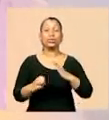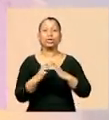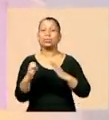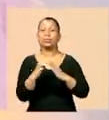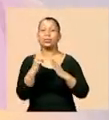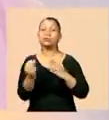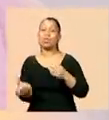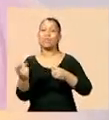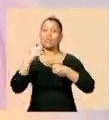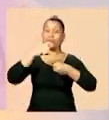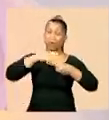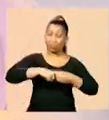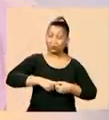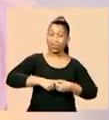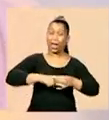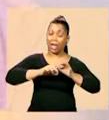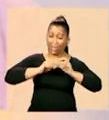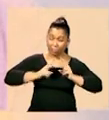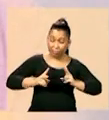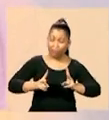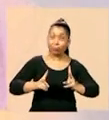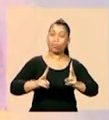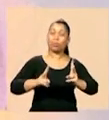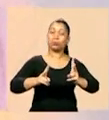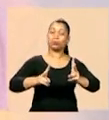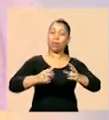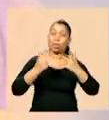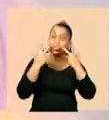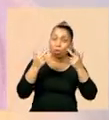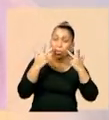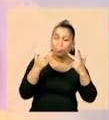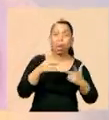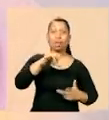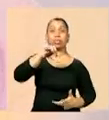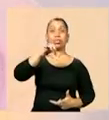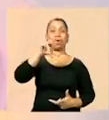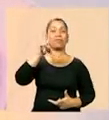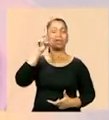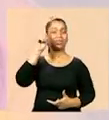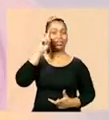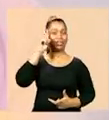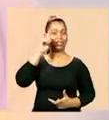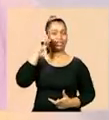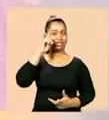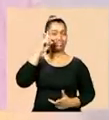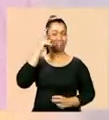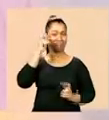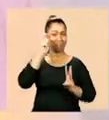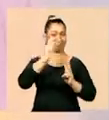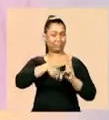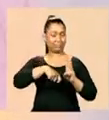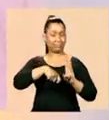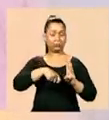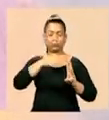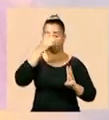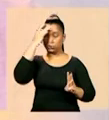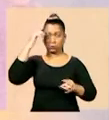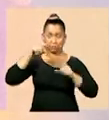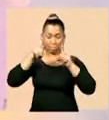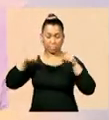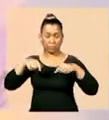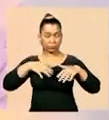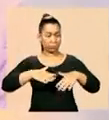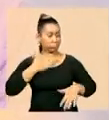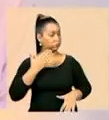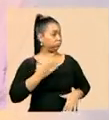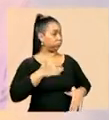empresa só consegue voltar ao seu ritmo produtivo normal após os 90 dias. Então, os trabalhadores ficam